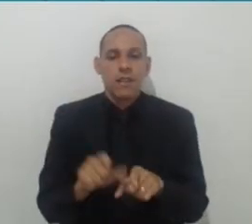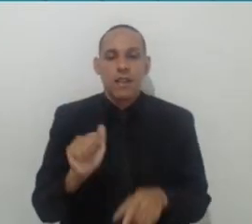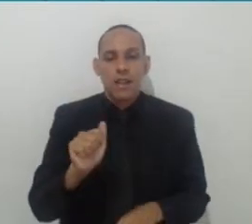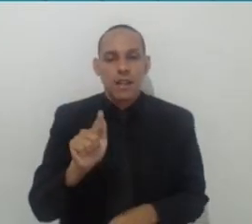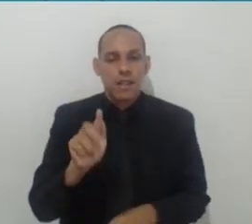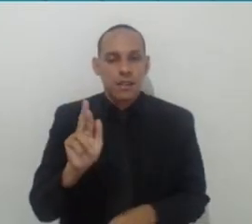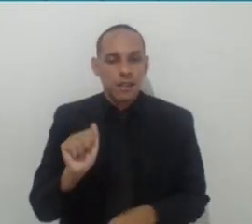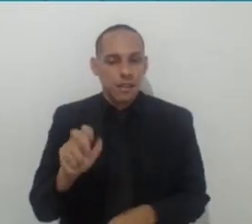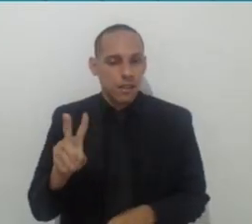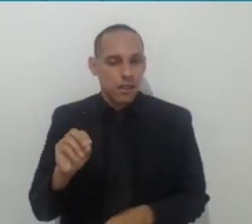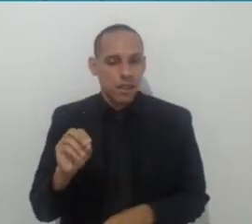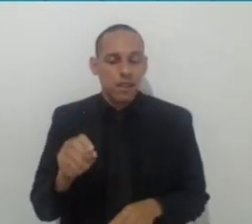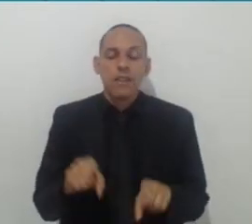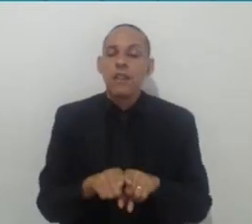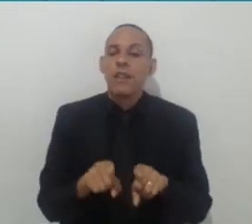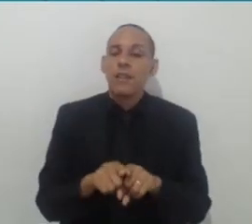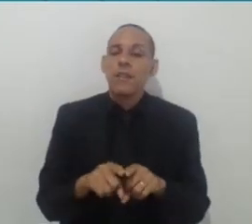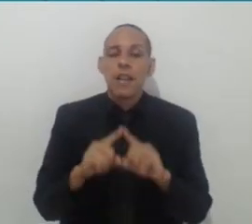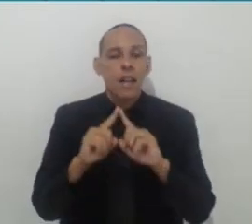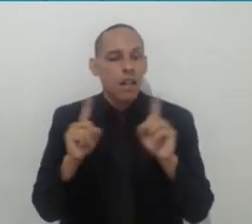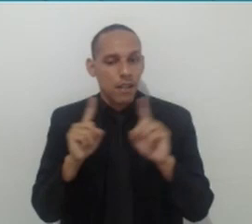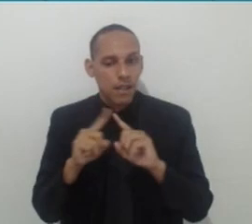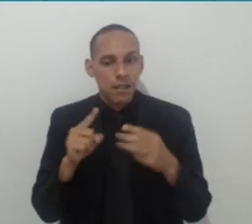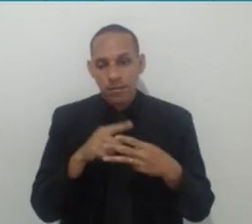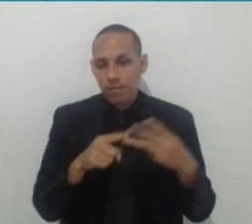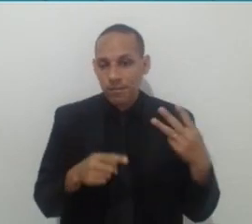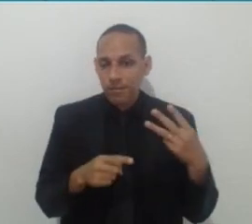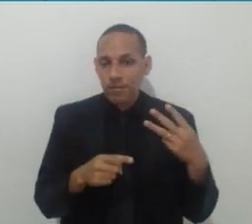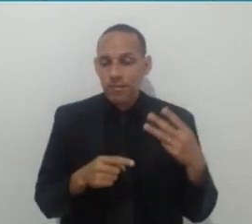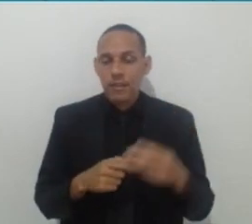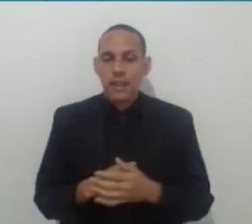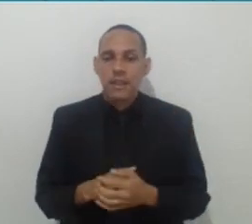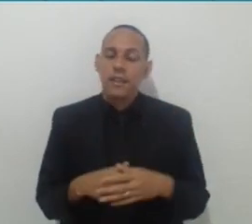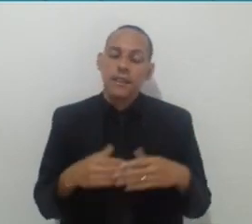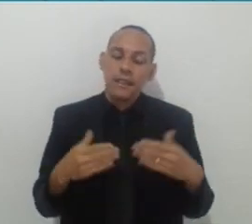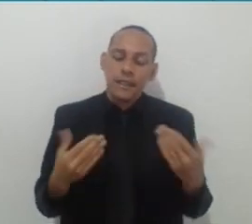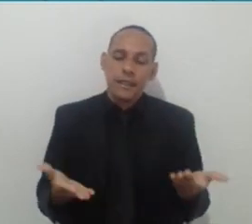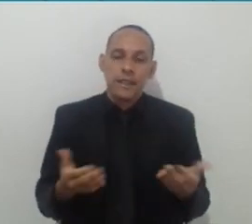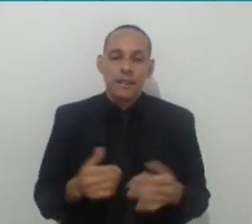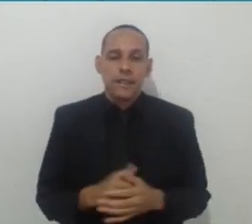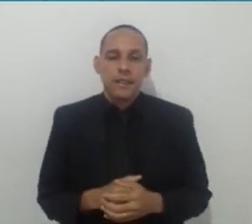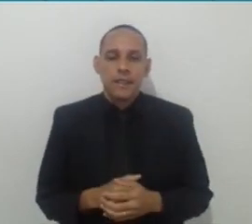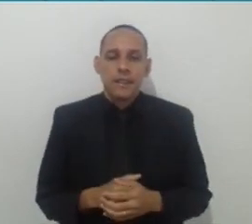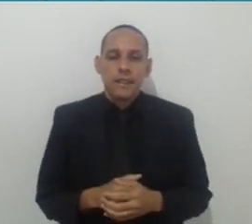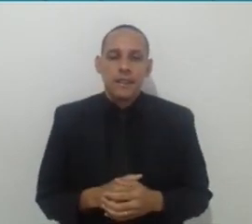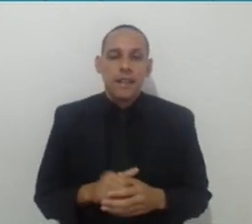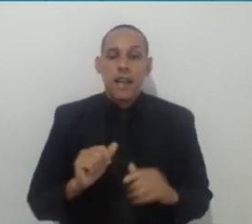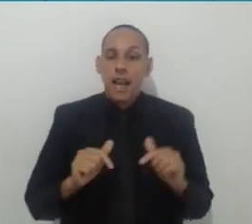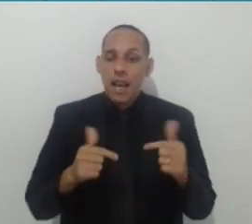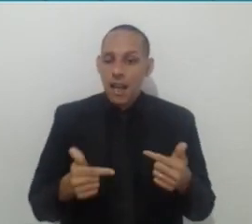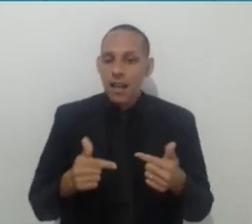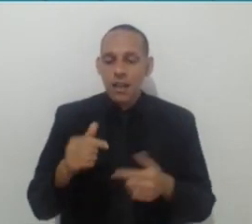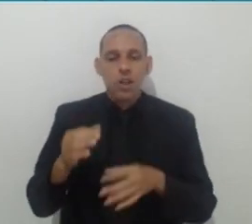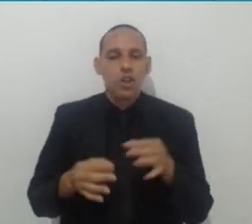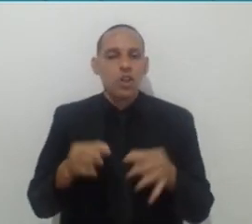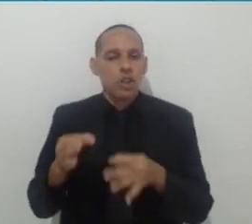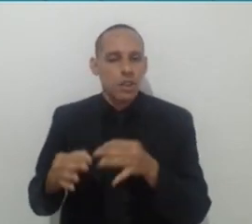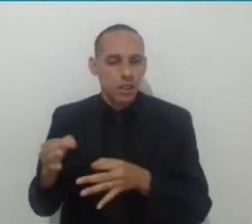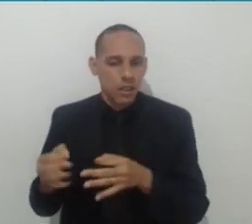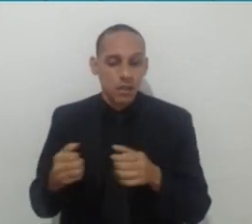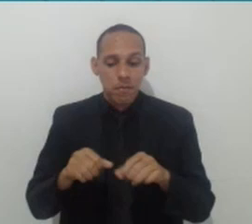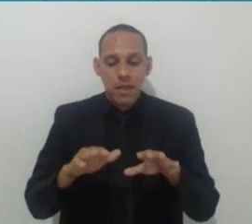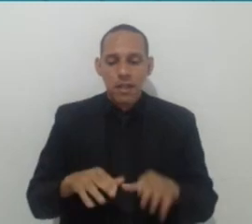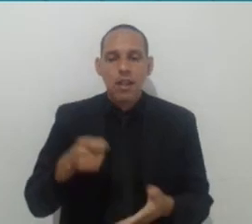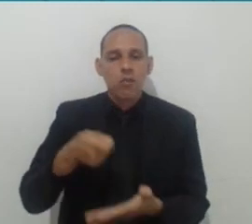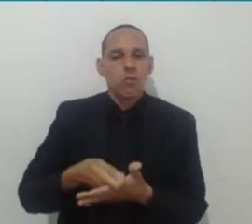na reclamação. De forma que eventual ato institucional no sentido de manter a execução julgada